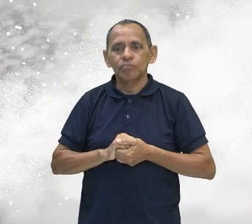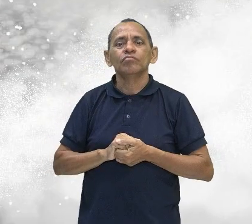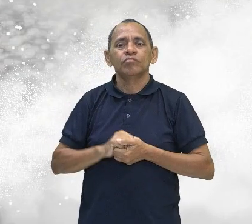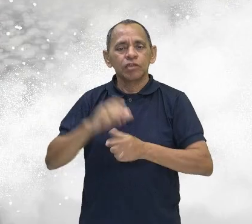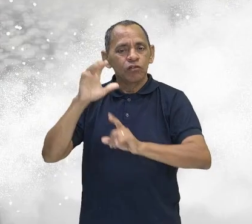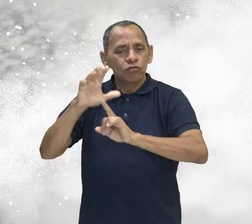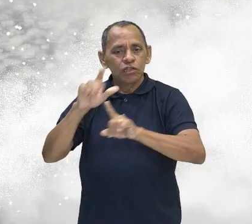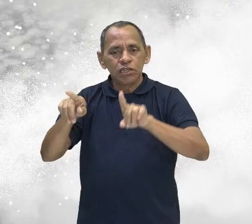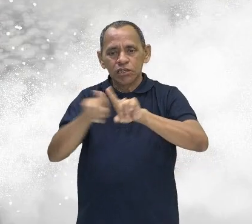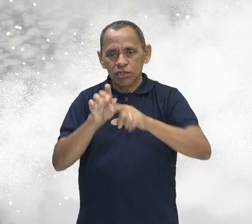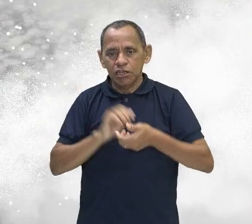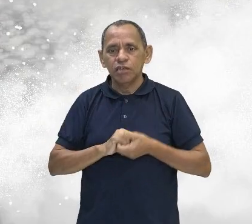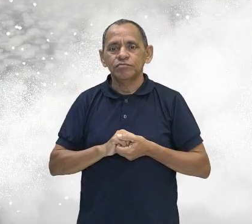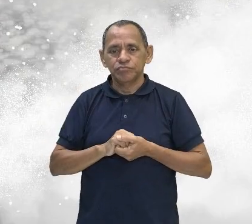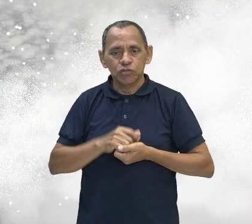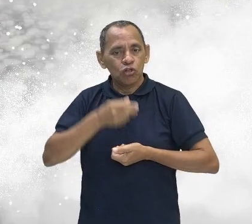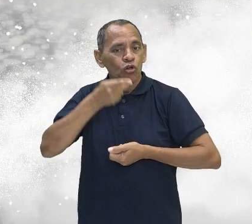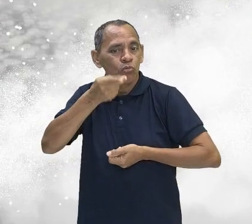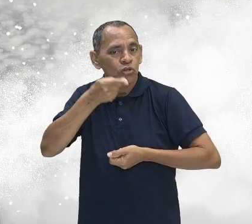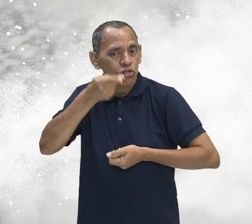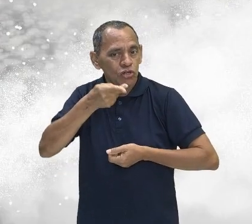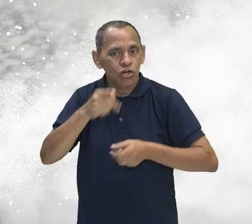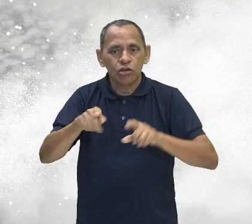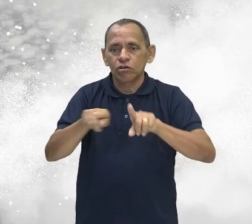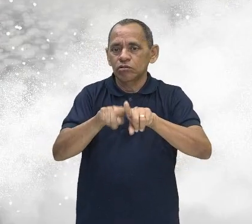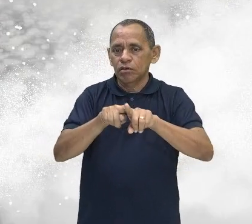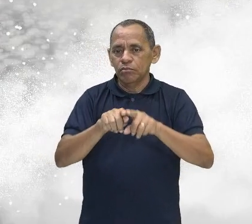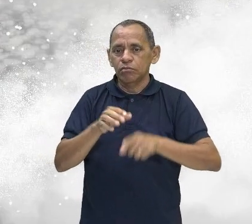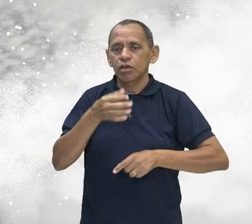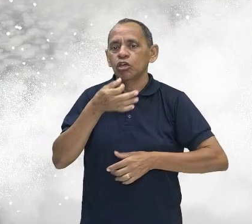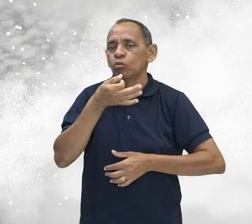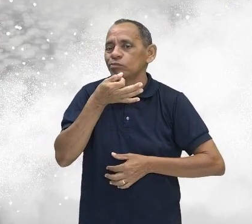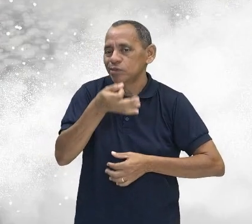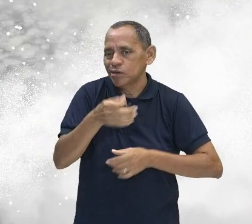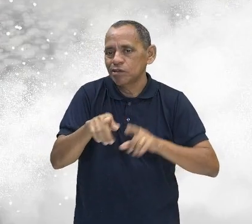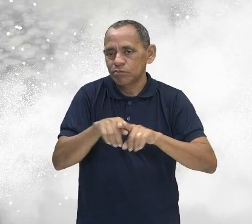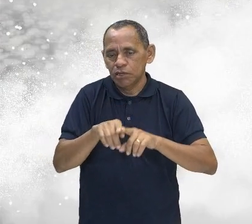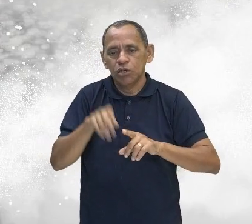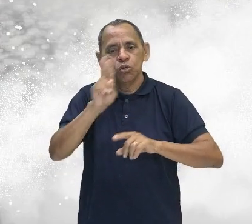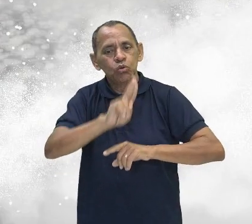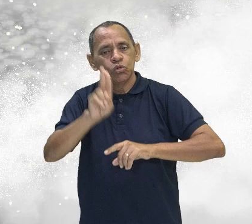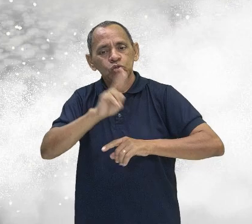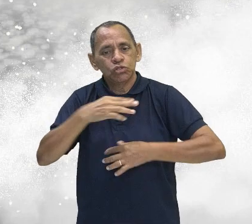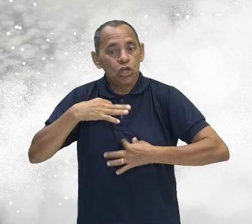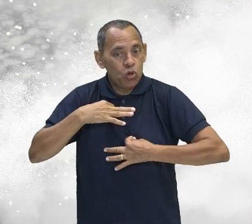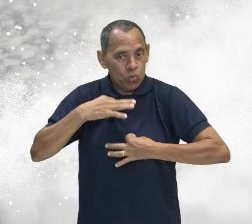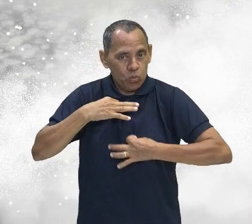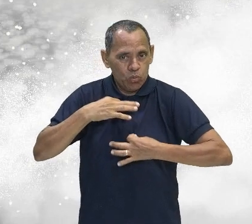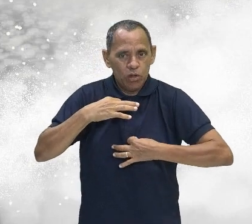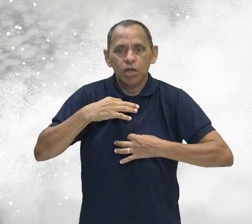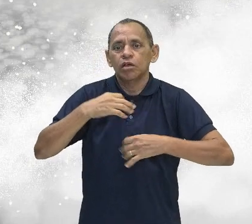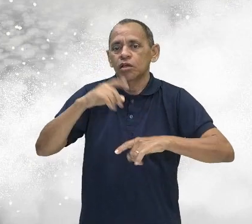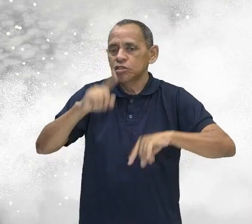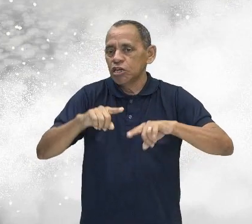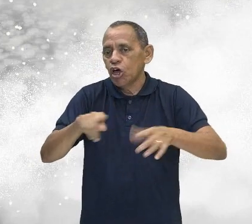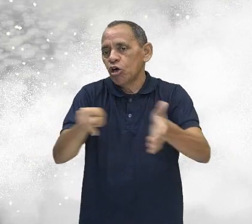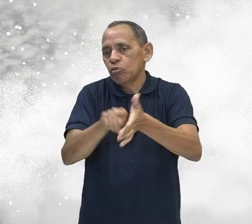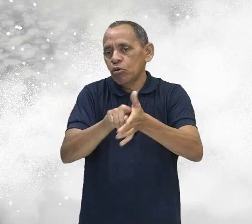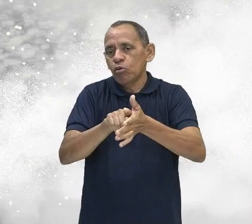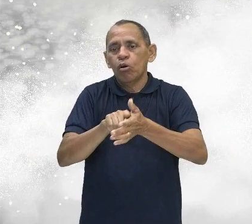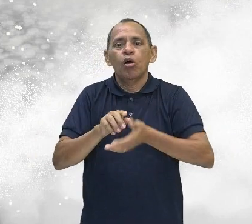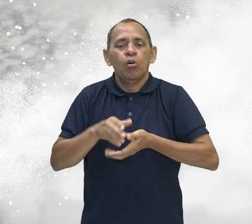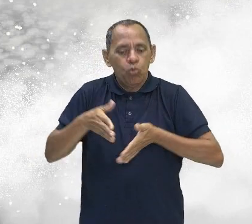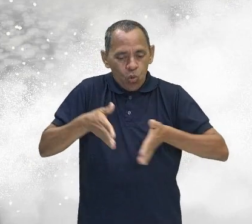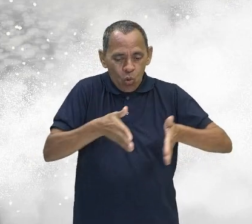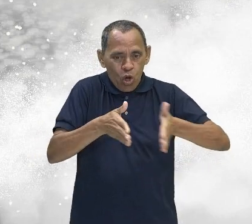comportamento, ou de repente sobre uma opinião, ou sobre adotar uma forma de vestir, ou a escolher um caminho diferente, assim